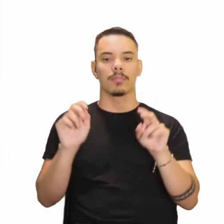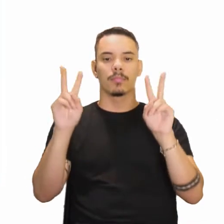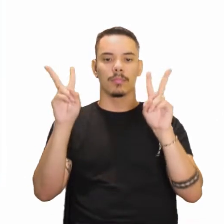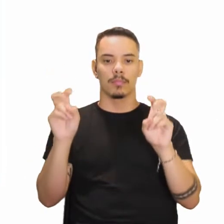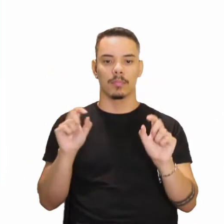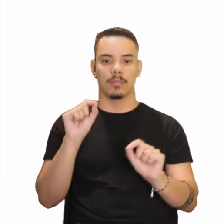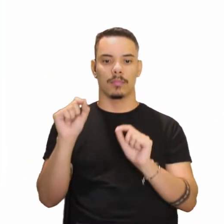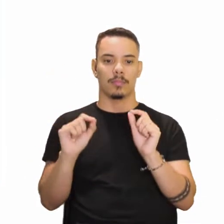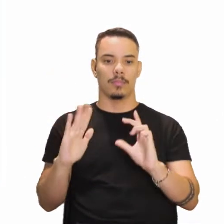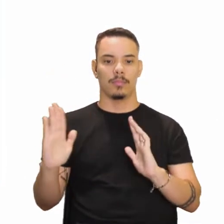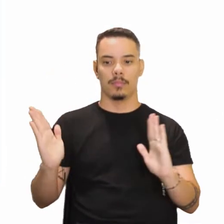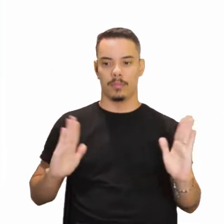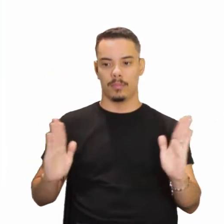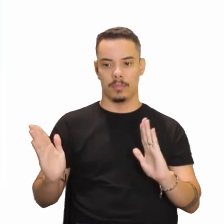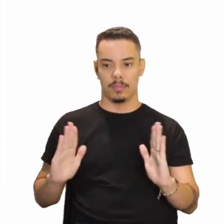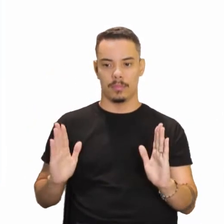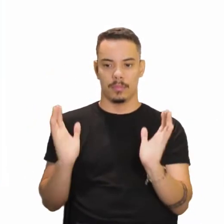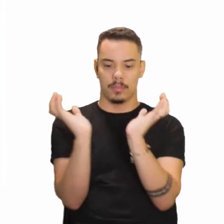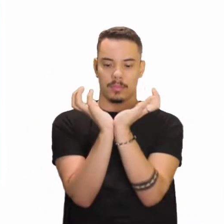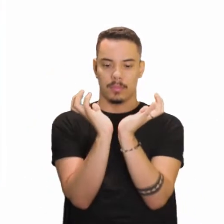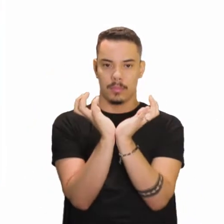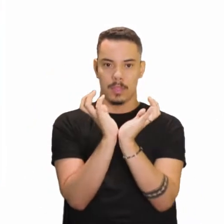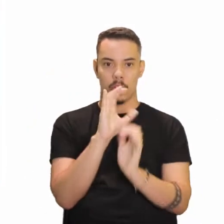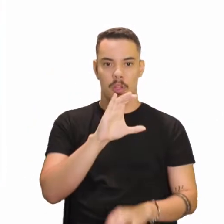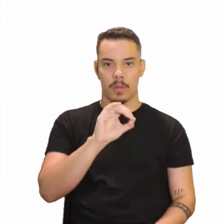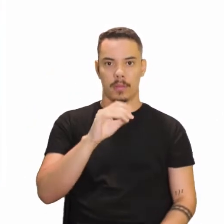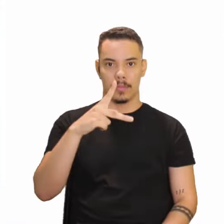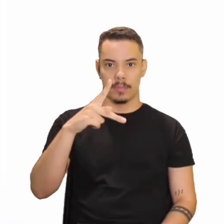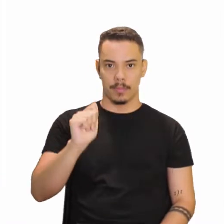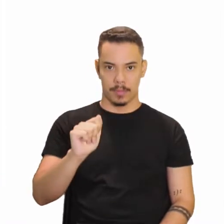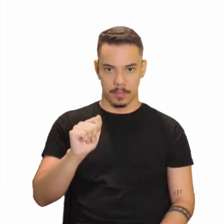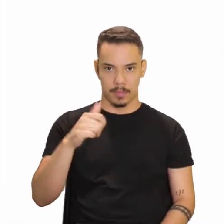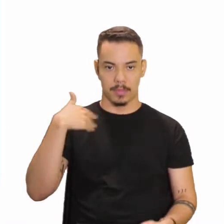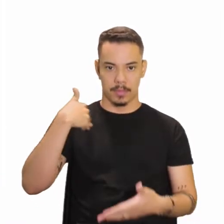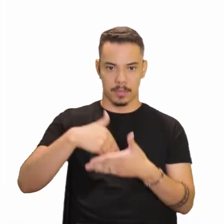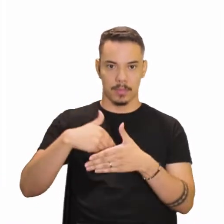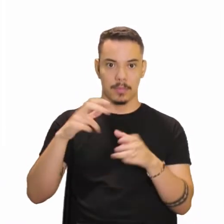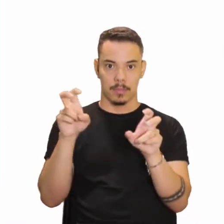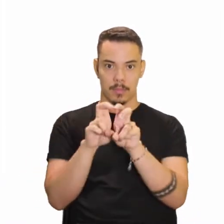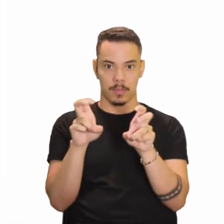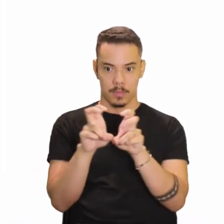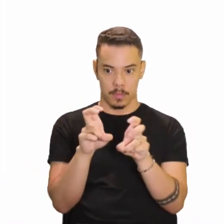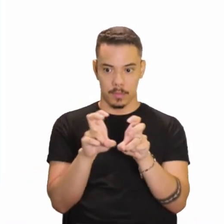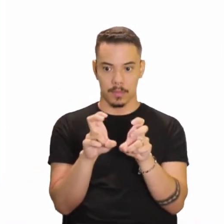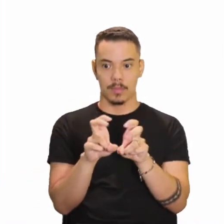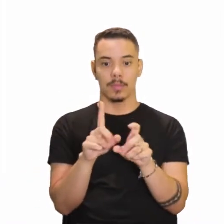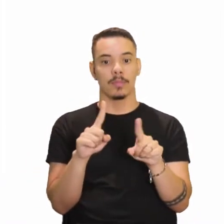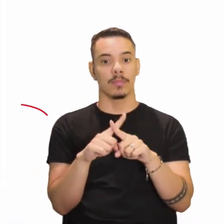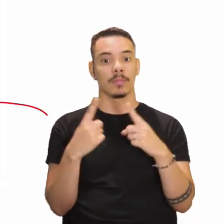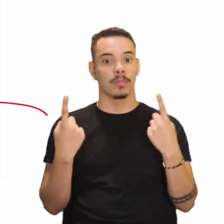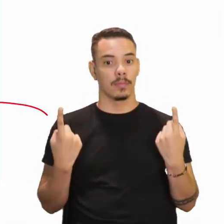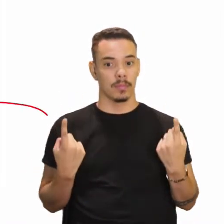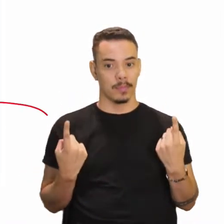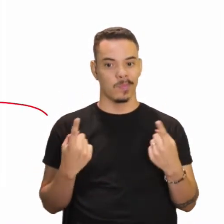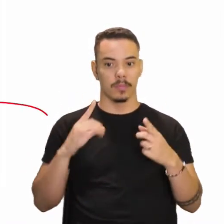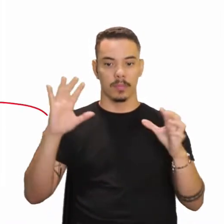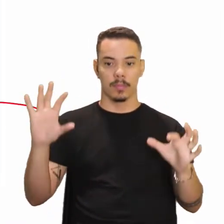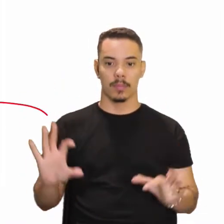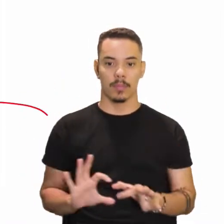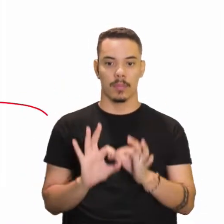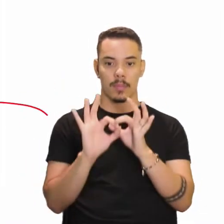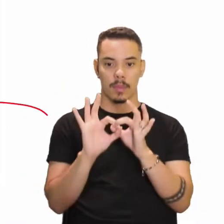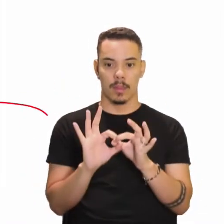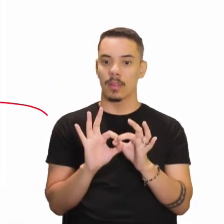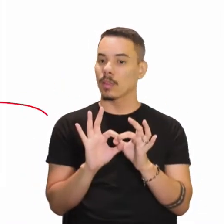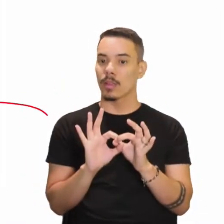um período da Copa Avante seleção Mas ó ligando para